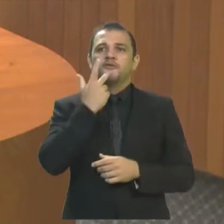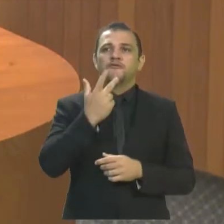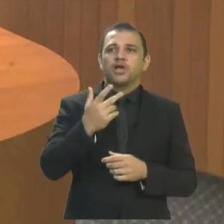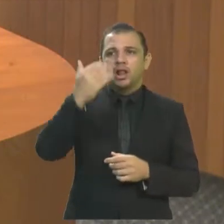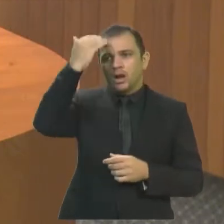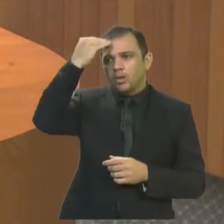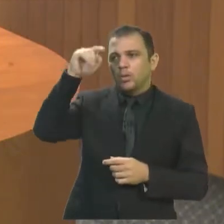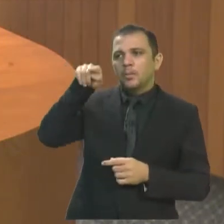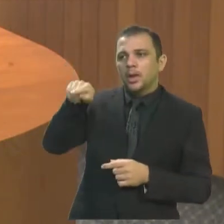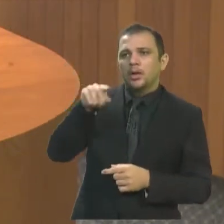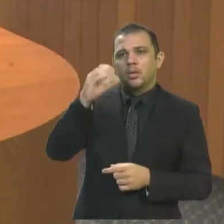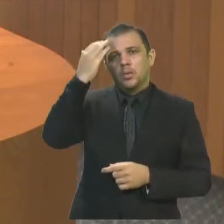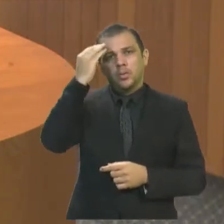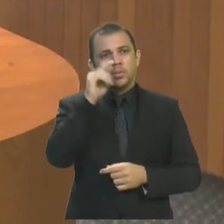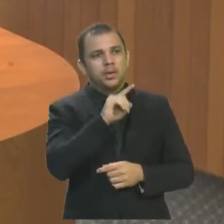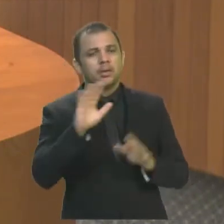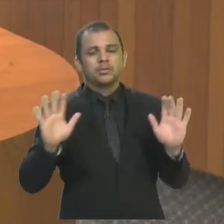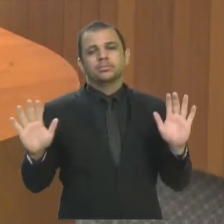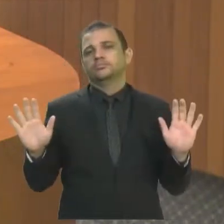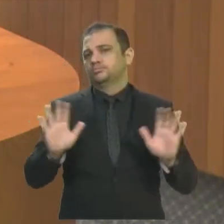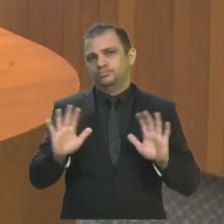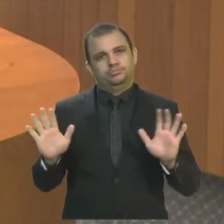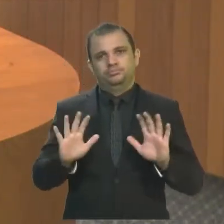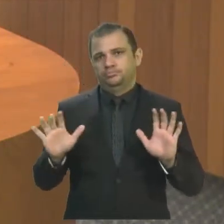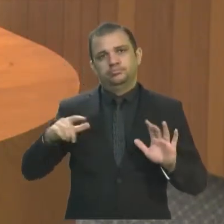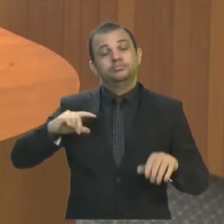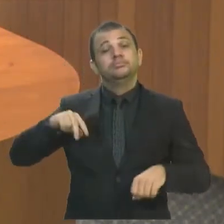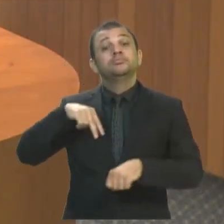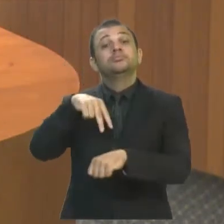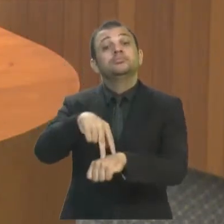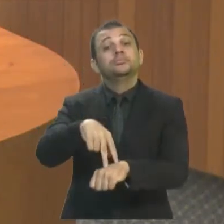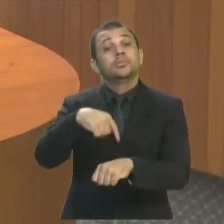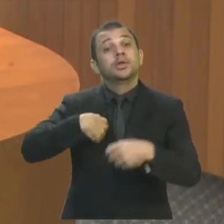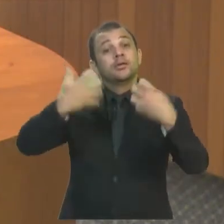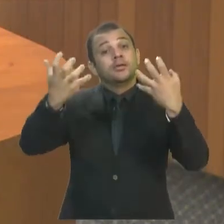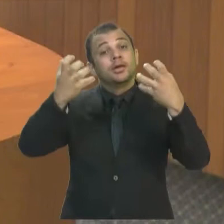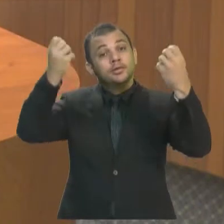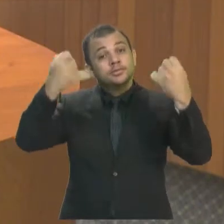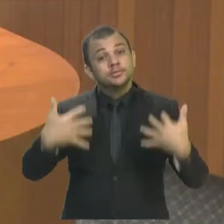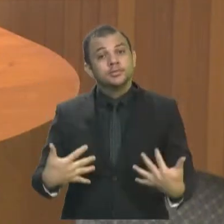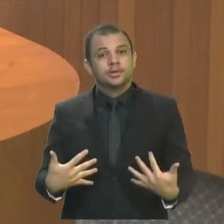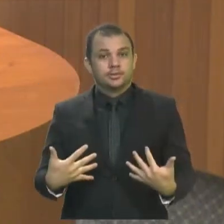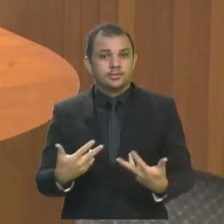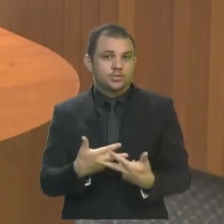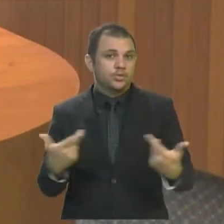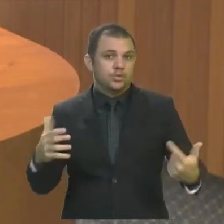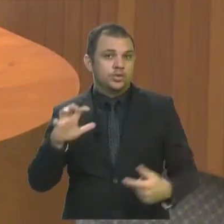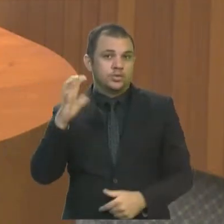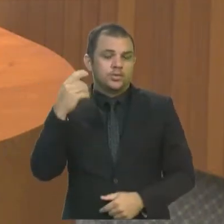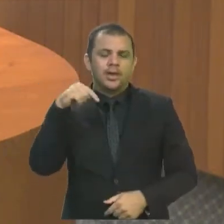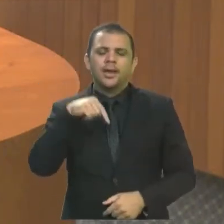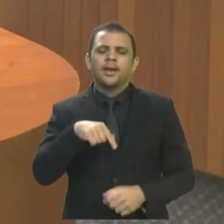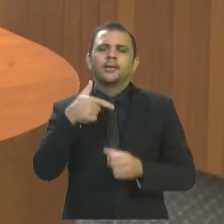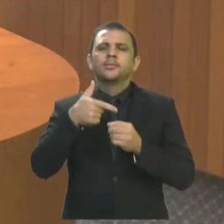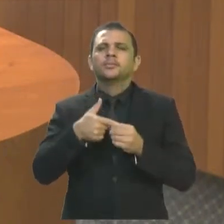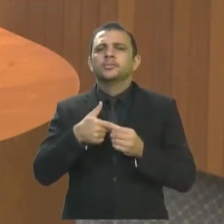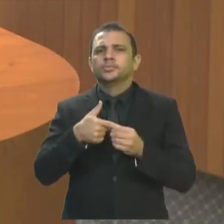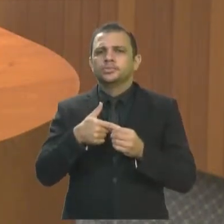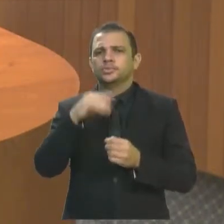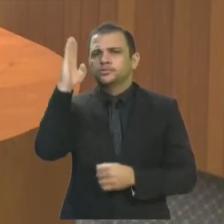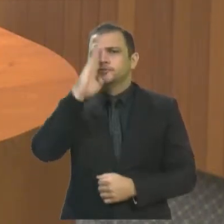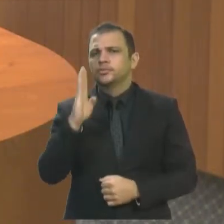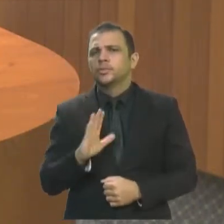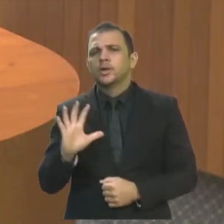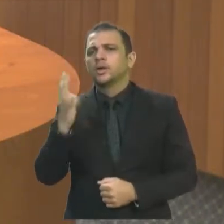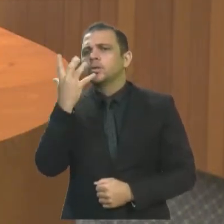lado. A gente veio explicar o que está acontecendo. O que é que tem acontecido com o combustível aqui no Brasil? Primeiro,